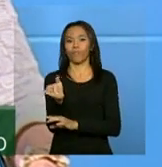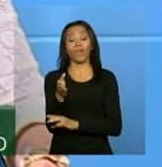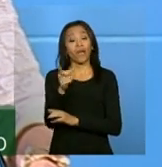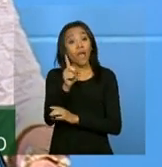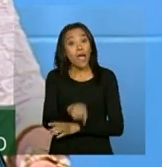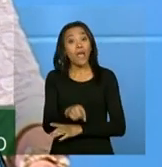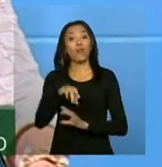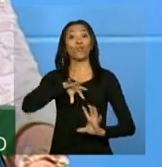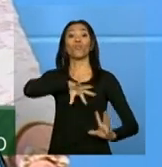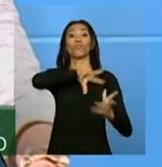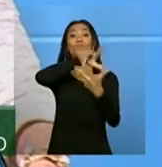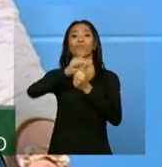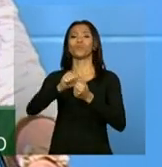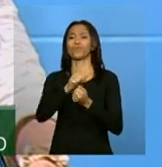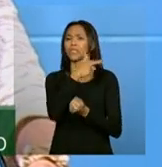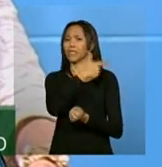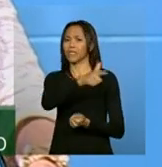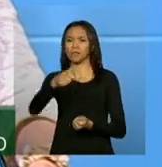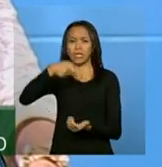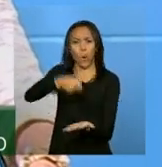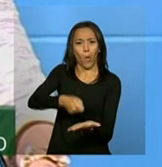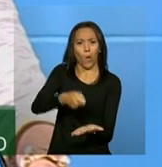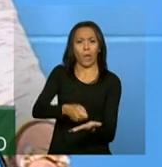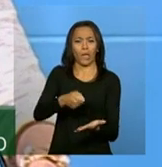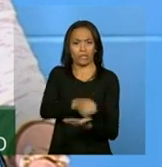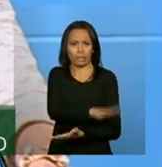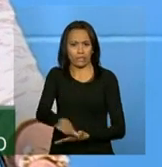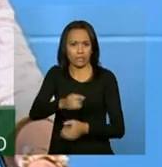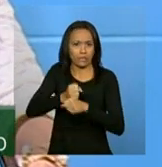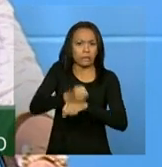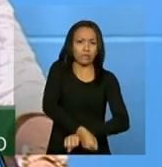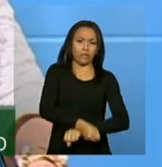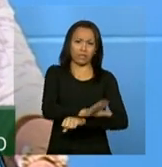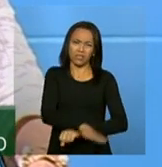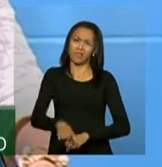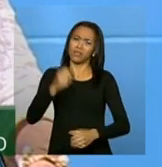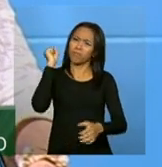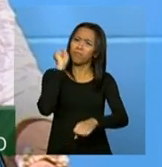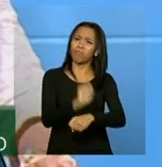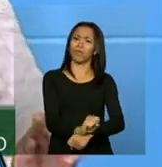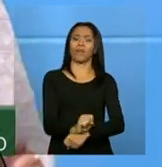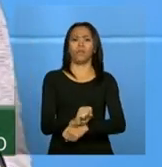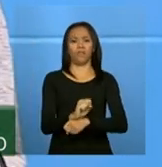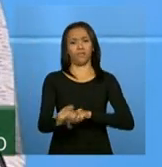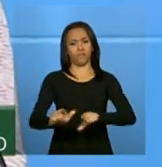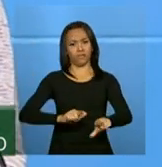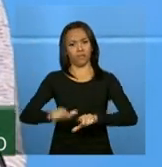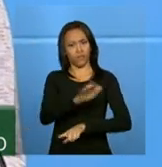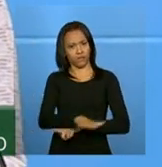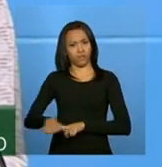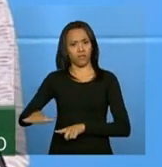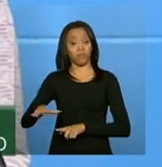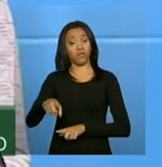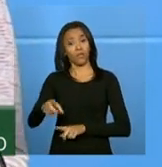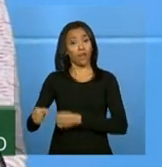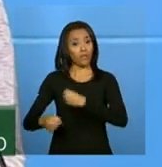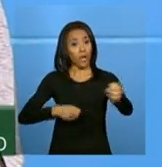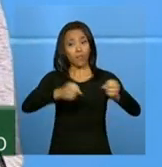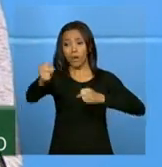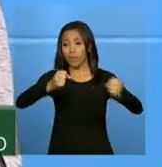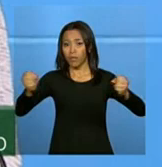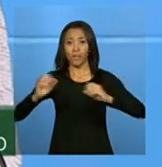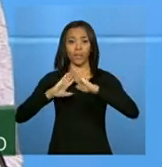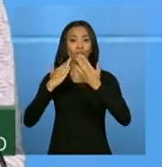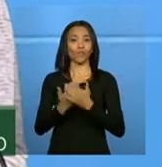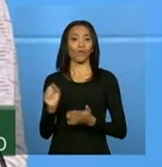um mundo livre de trabalho infantil, porque essas crianças têm que parar de trabalhar e, para isso, precisam poder adentrar as escolas.